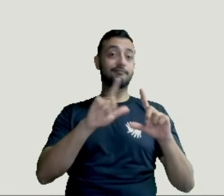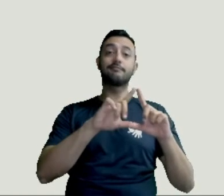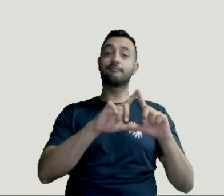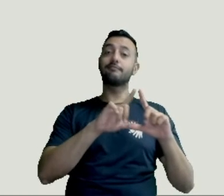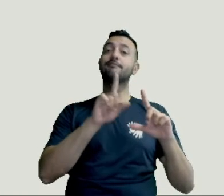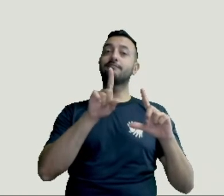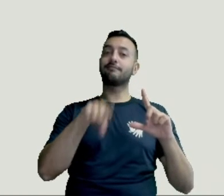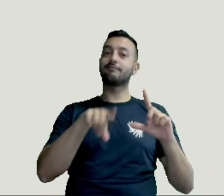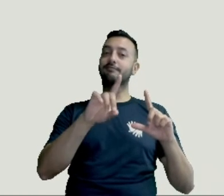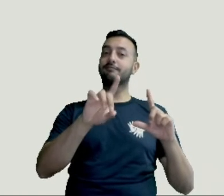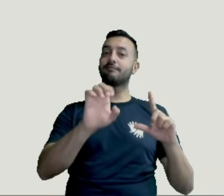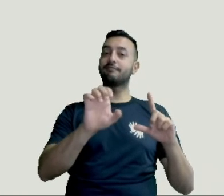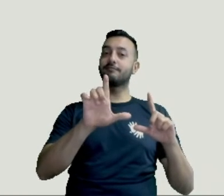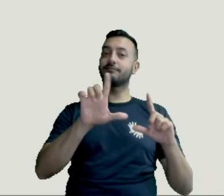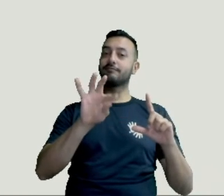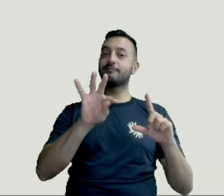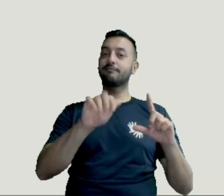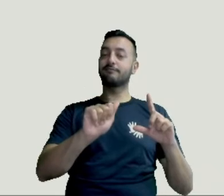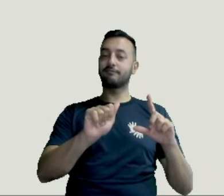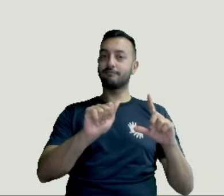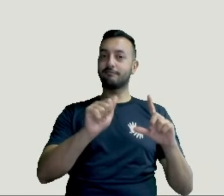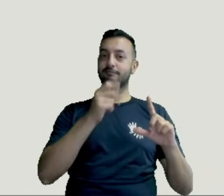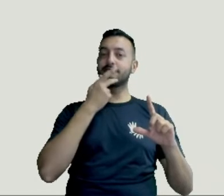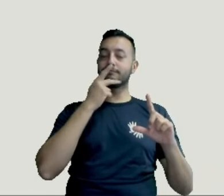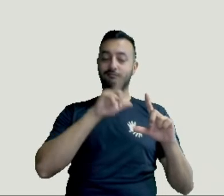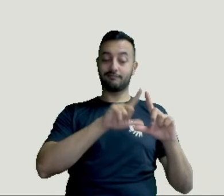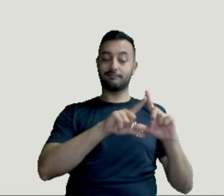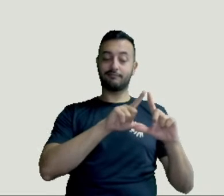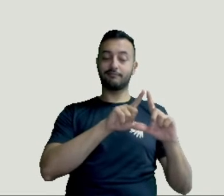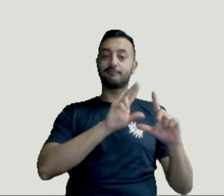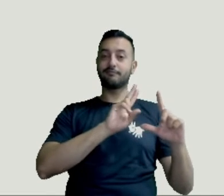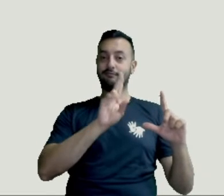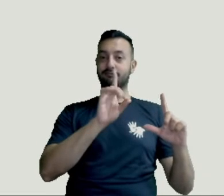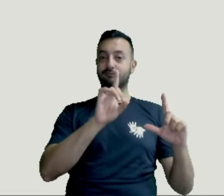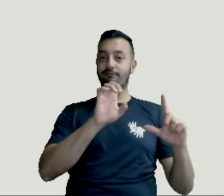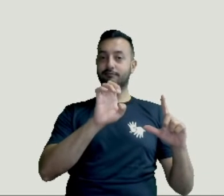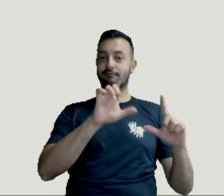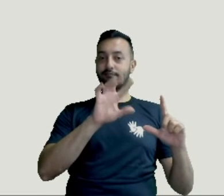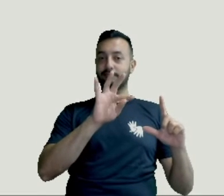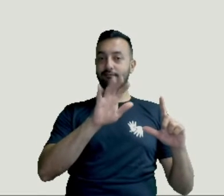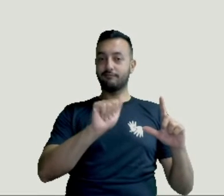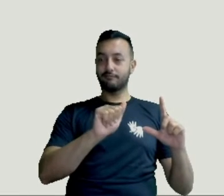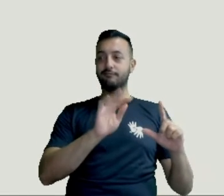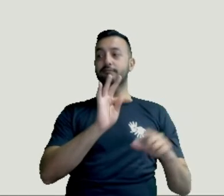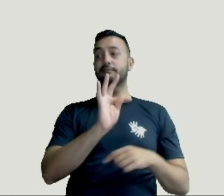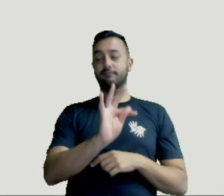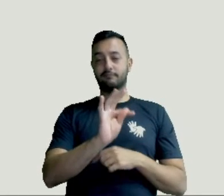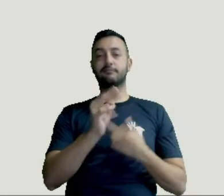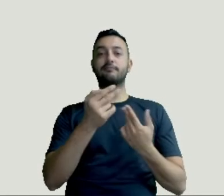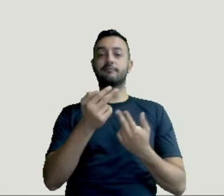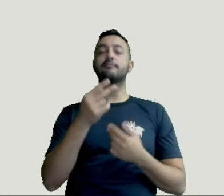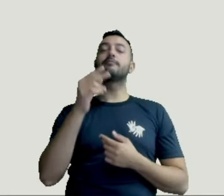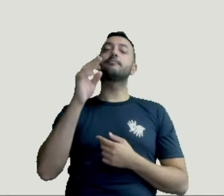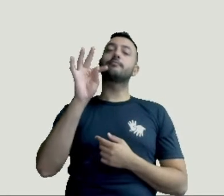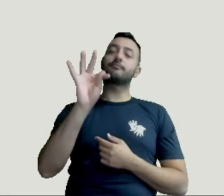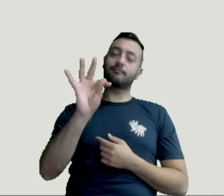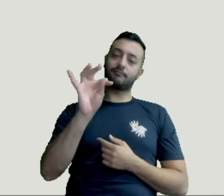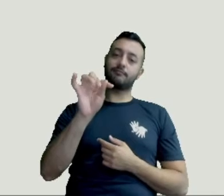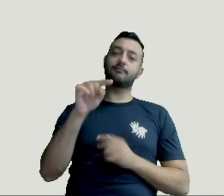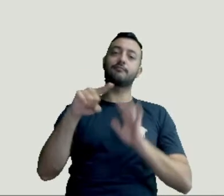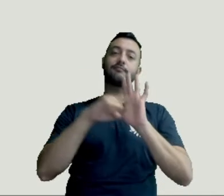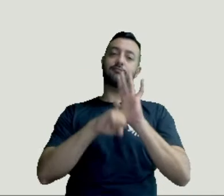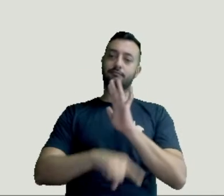é delta. Você vê esse triângulo aí é delta. Então, ΔT é igual a T menos